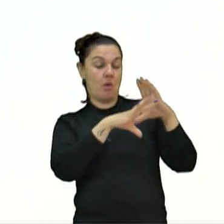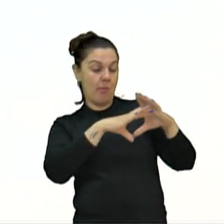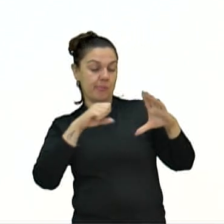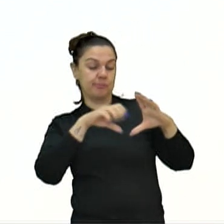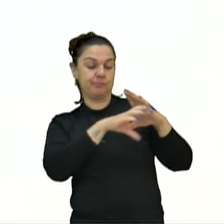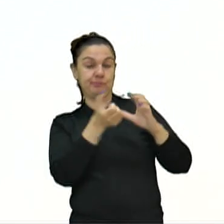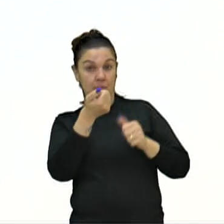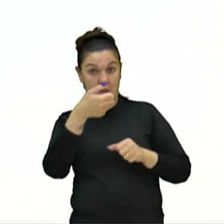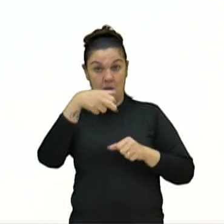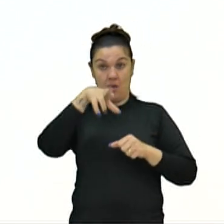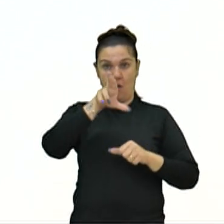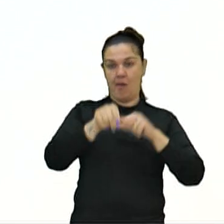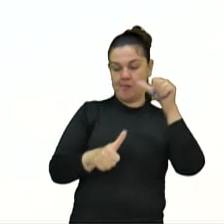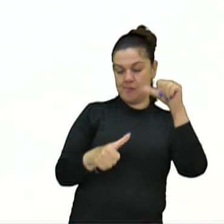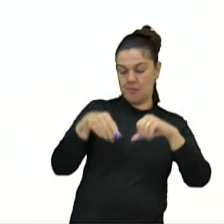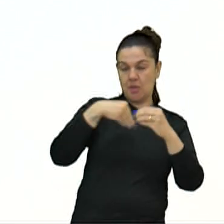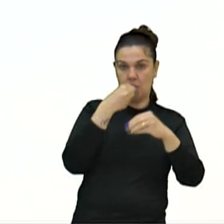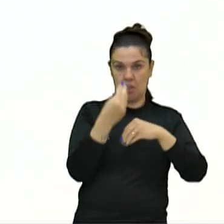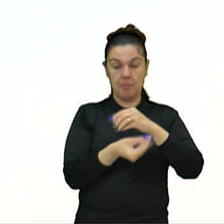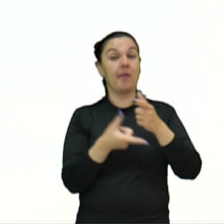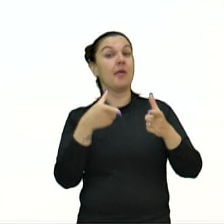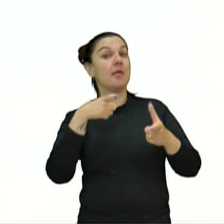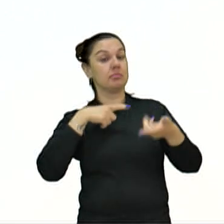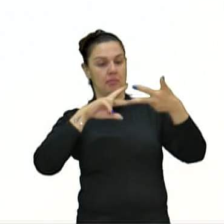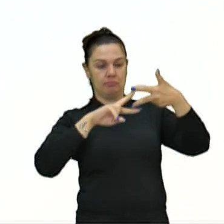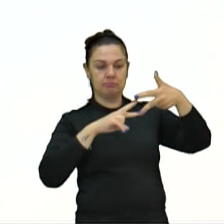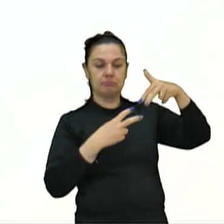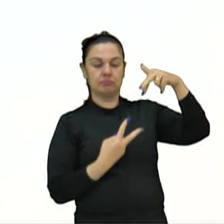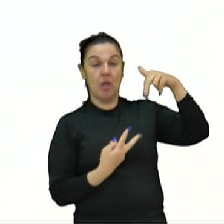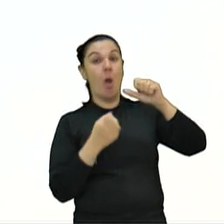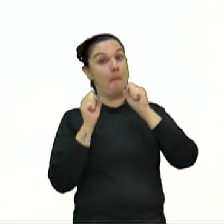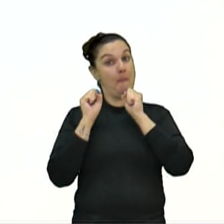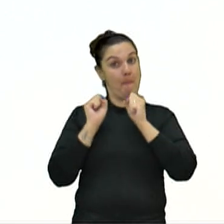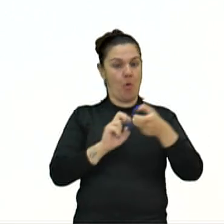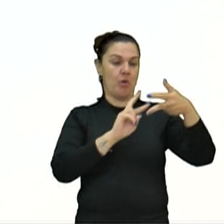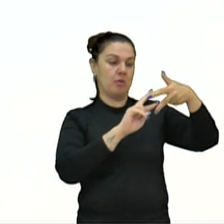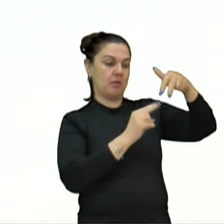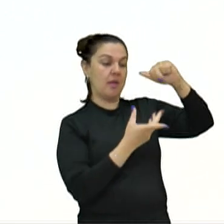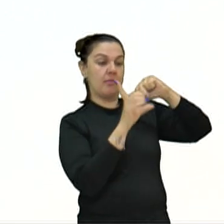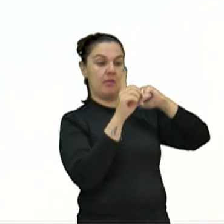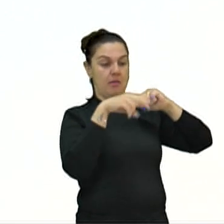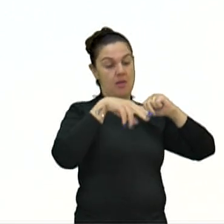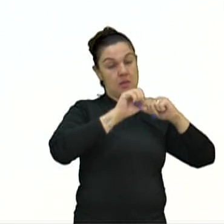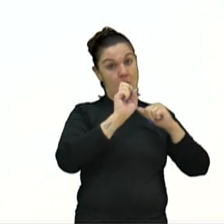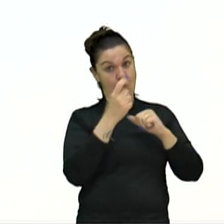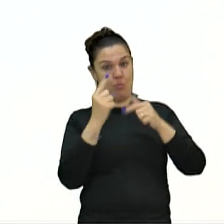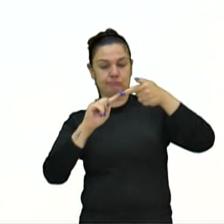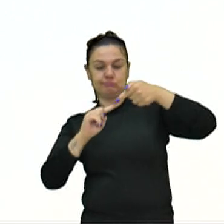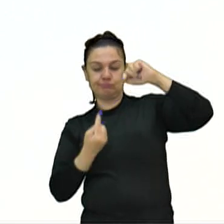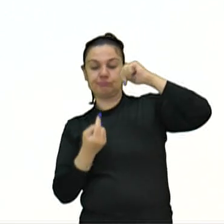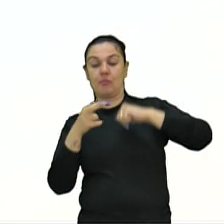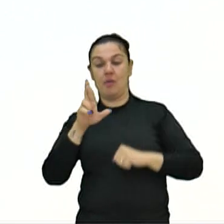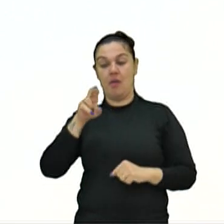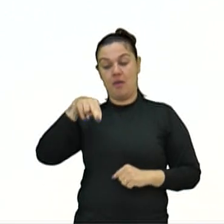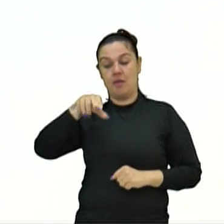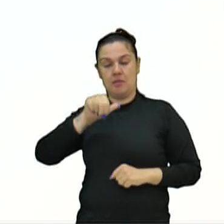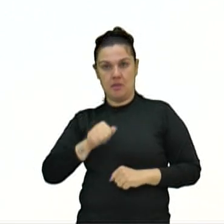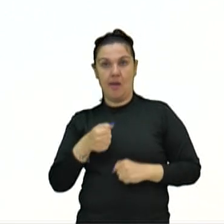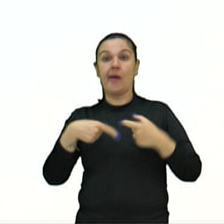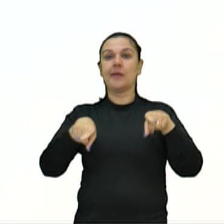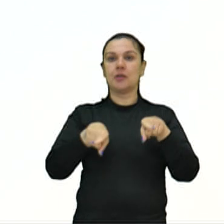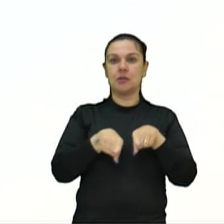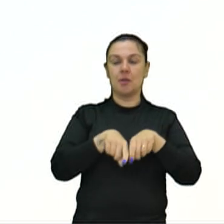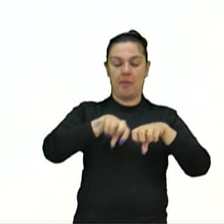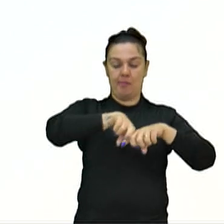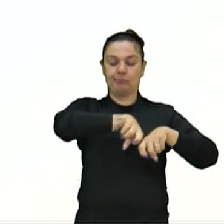químicas dentro do seu corpo. Tem material genético, que pode ser ou DNA ou RNA. Ele é capaz de reproduzir, tanto faz